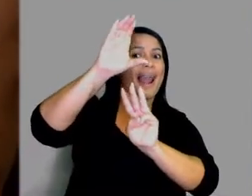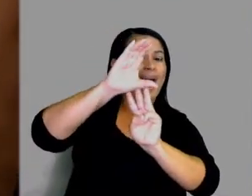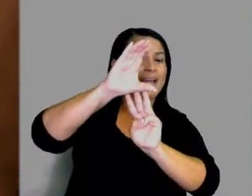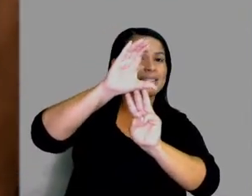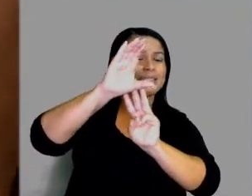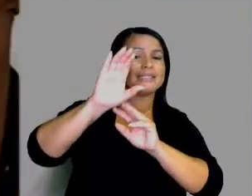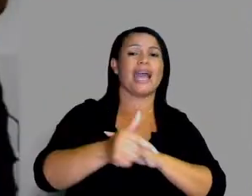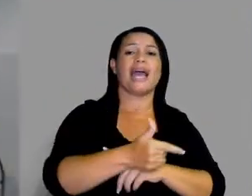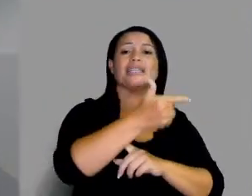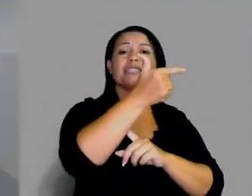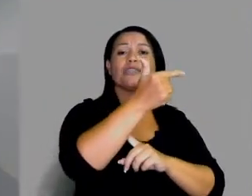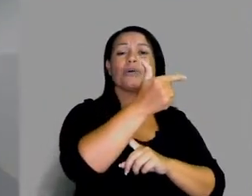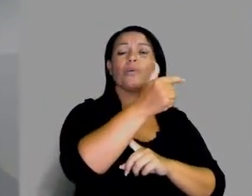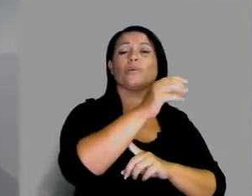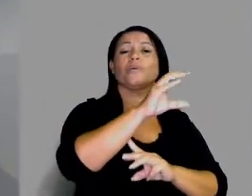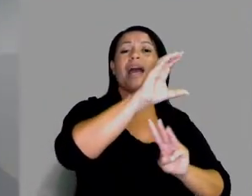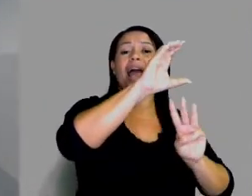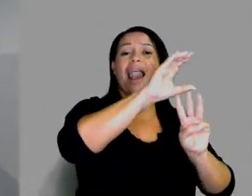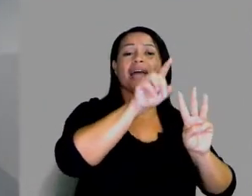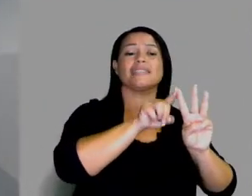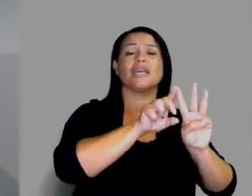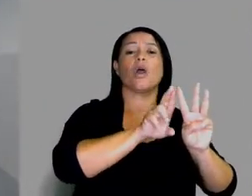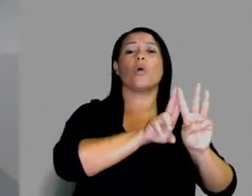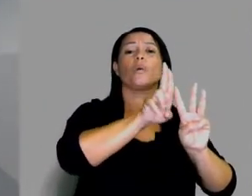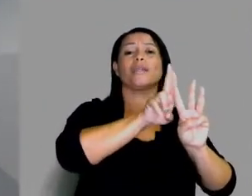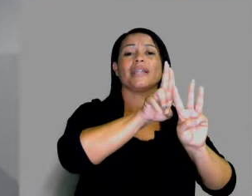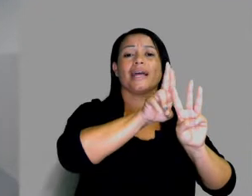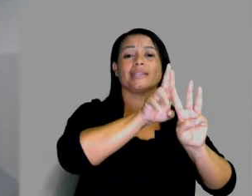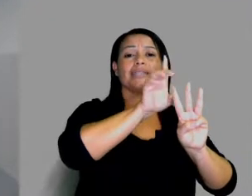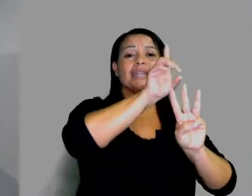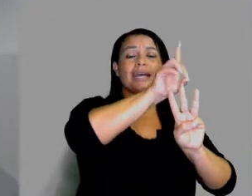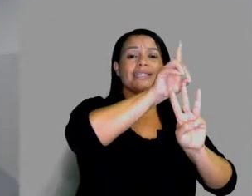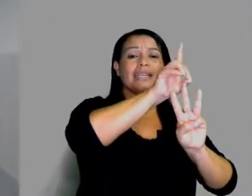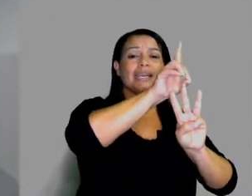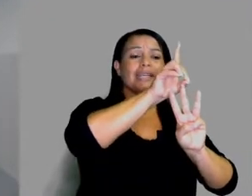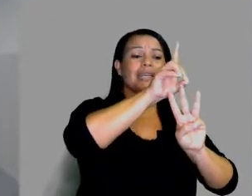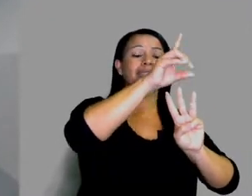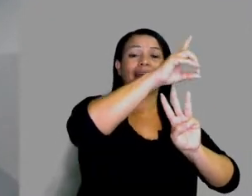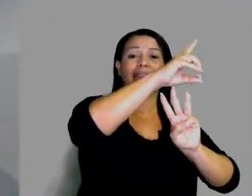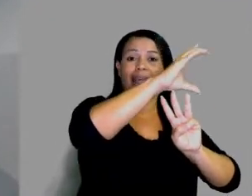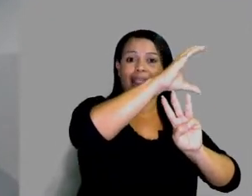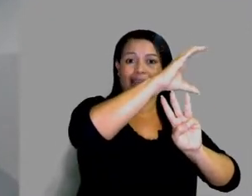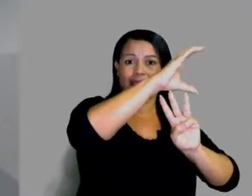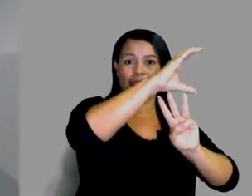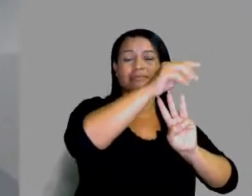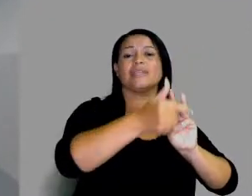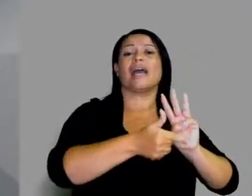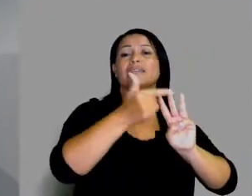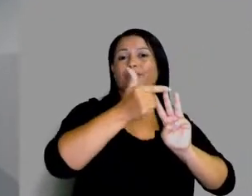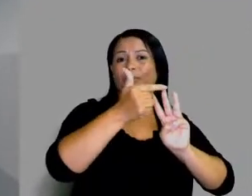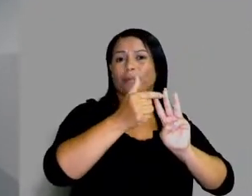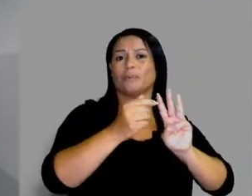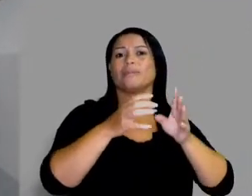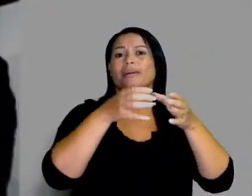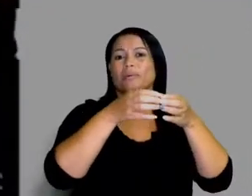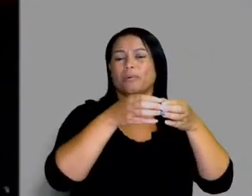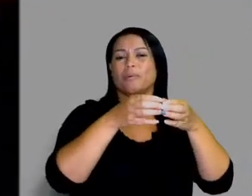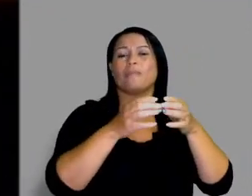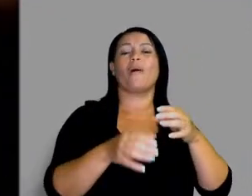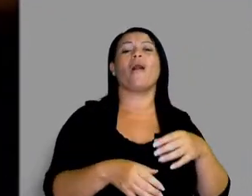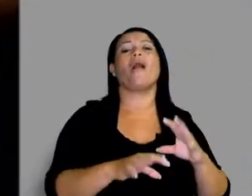classe. Segunda classe, unidade, dezena e centena,